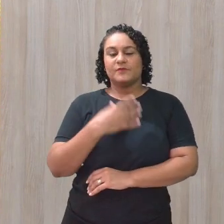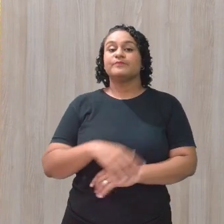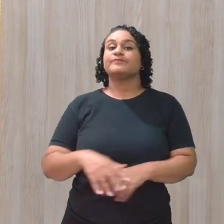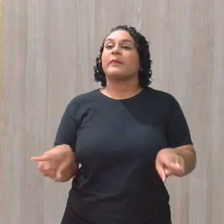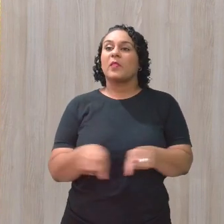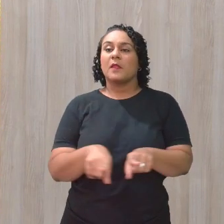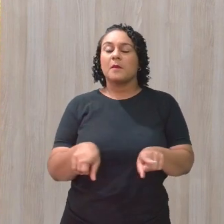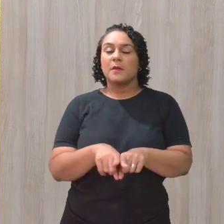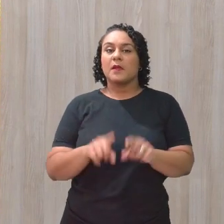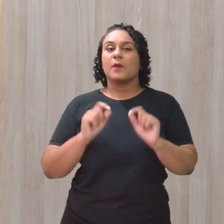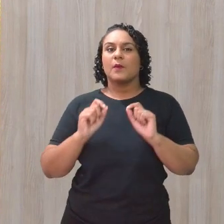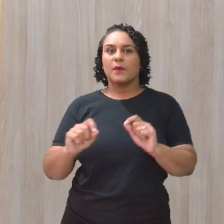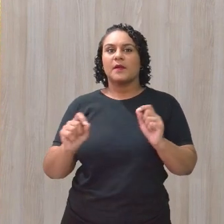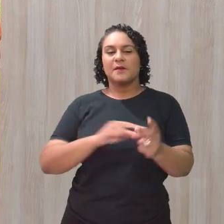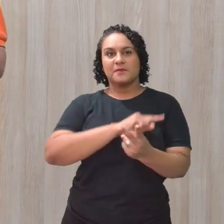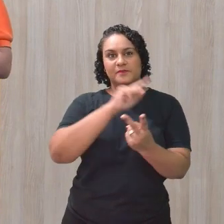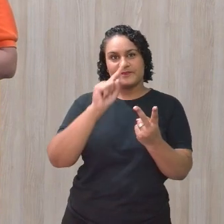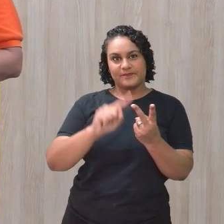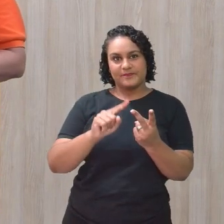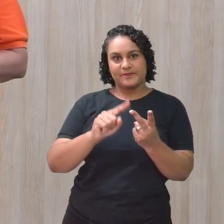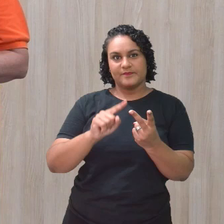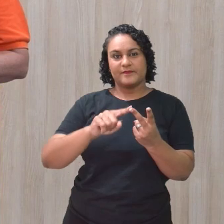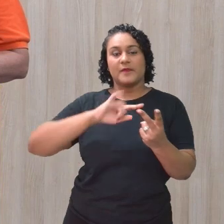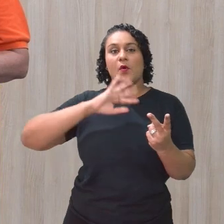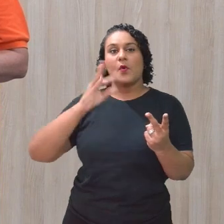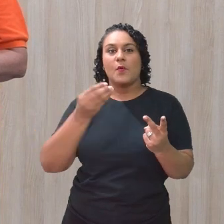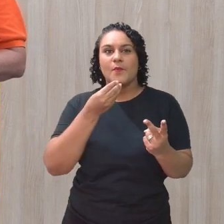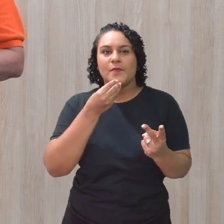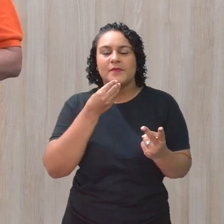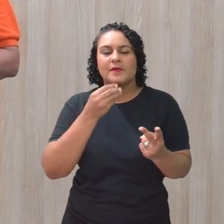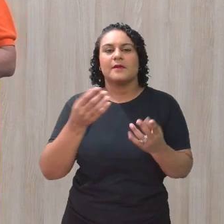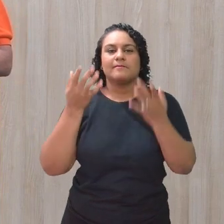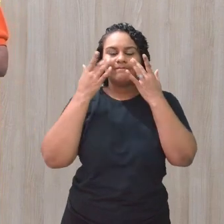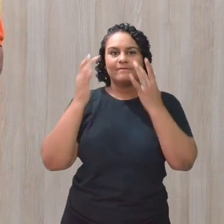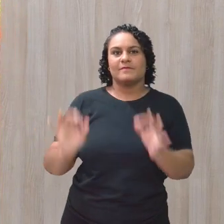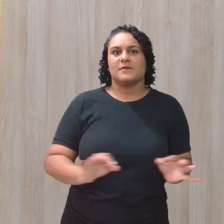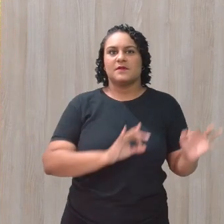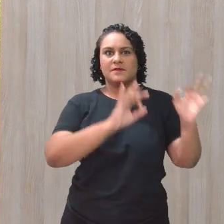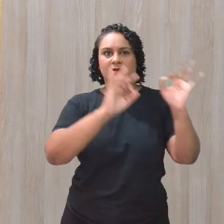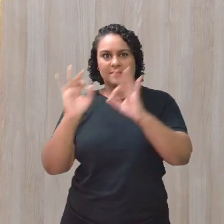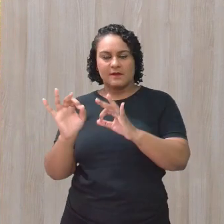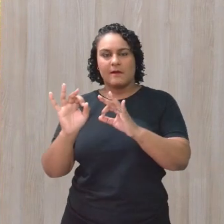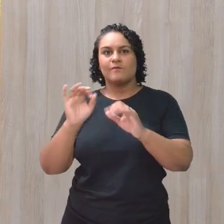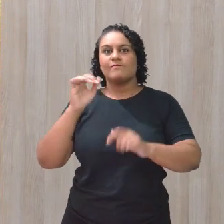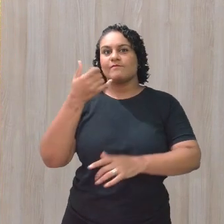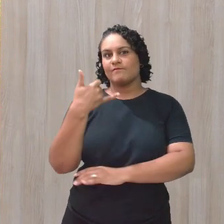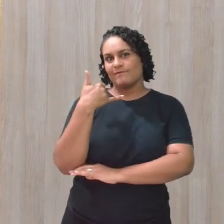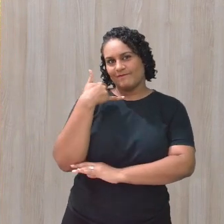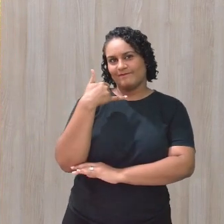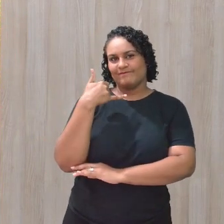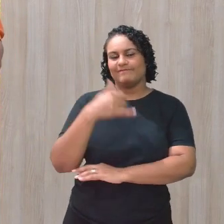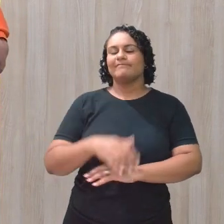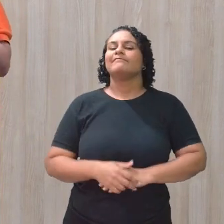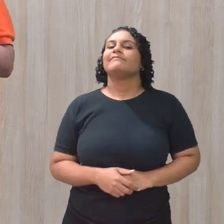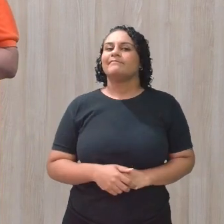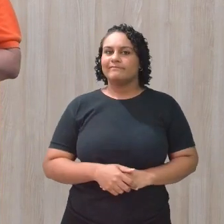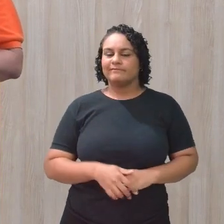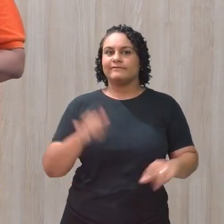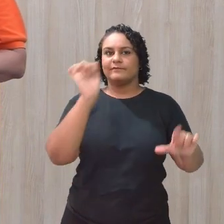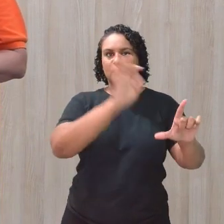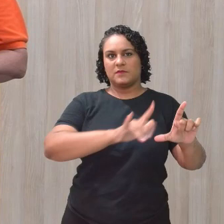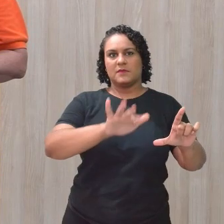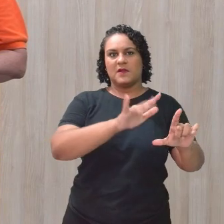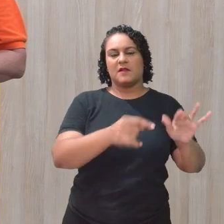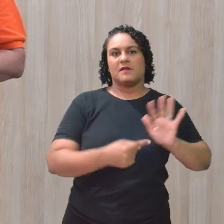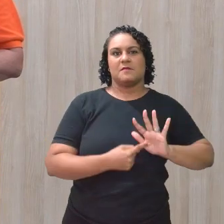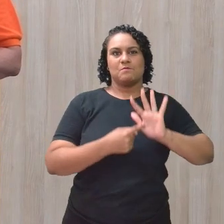Temos também a oportunidade de assistir a nossa aula pelo celular. E aí os QR Code aparece aí